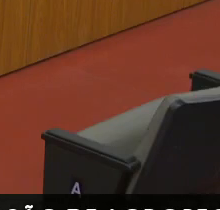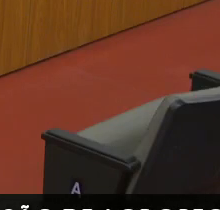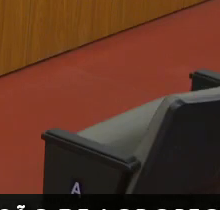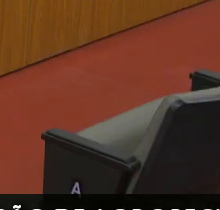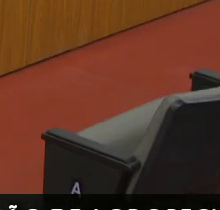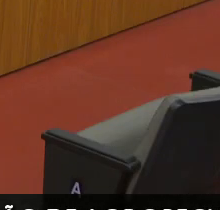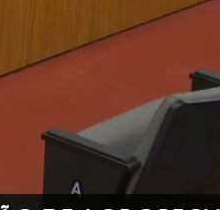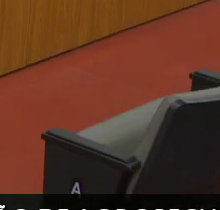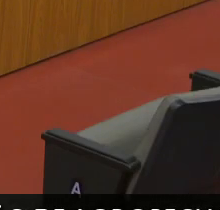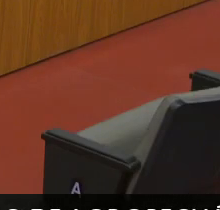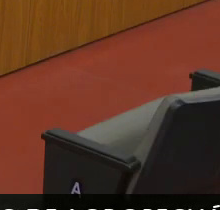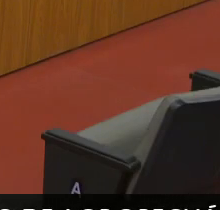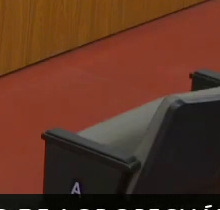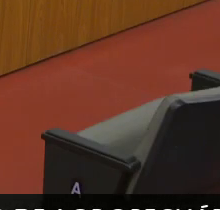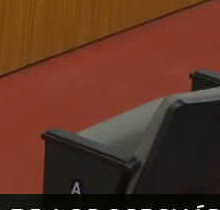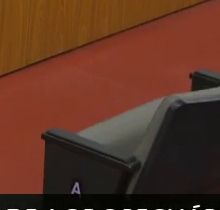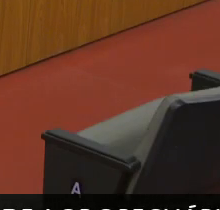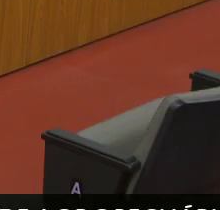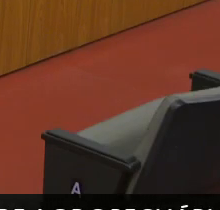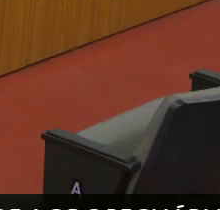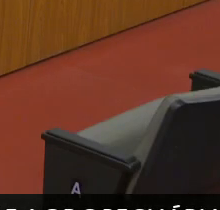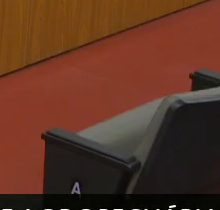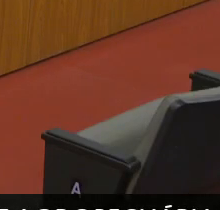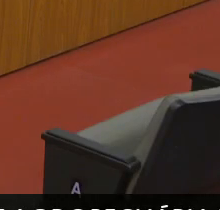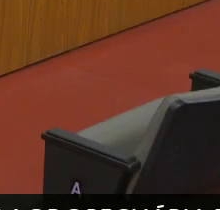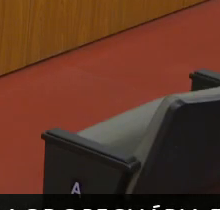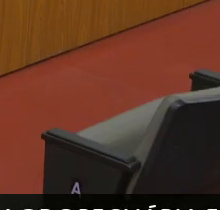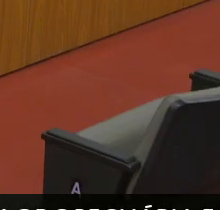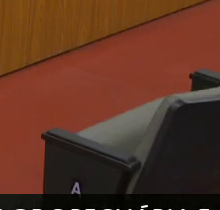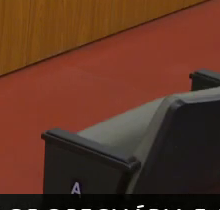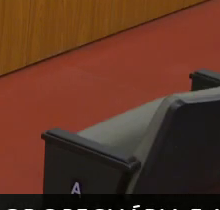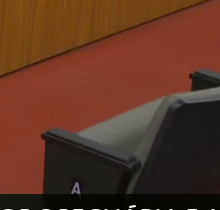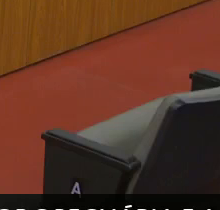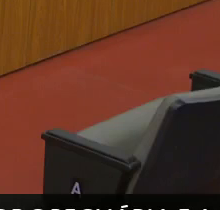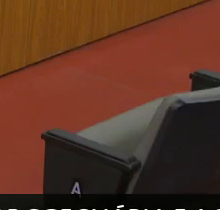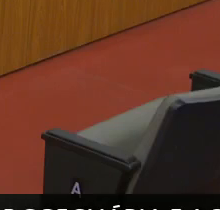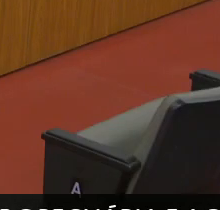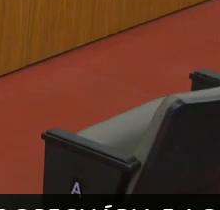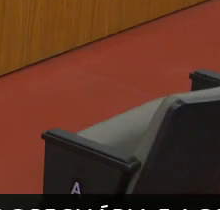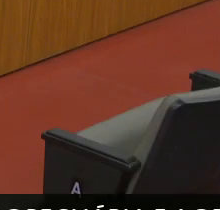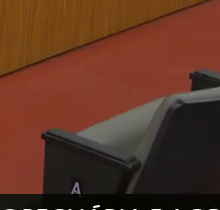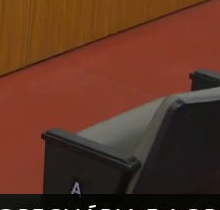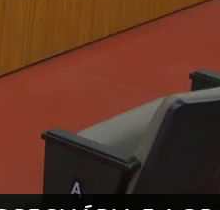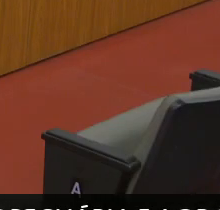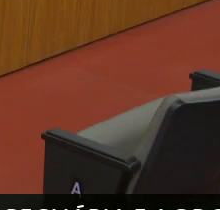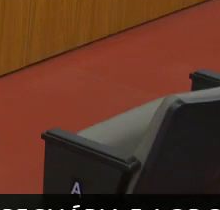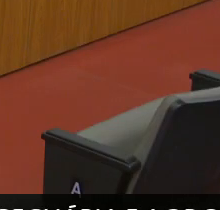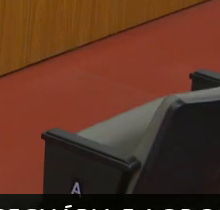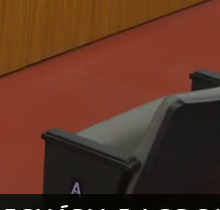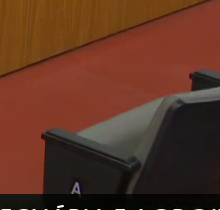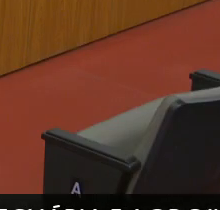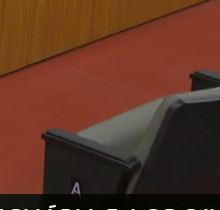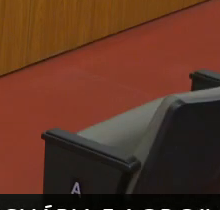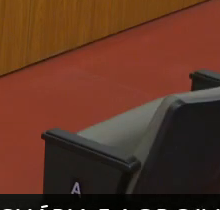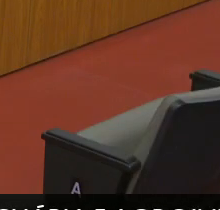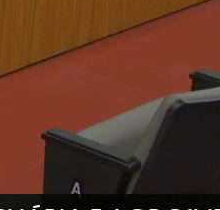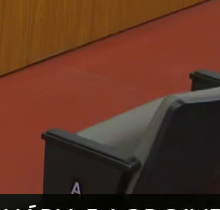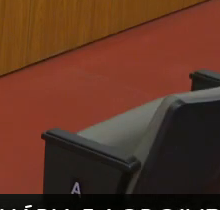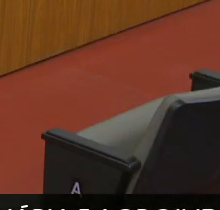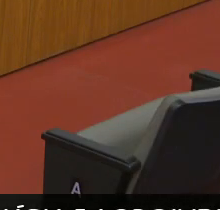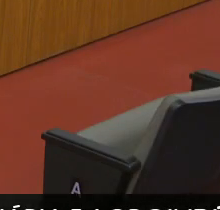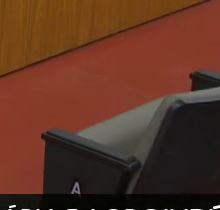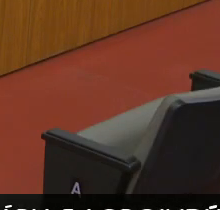na reunião da cadeia produtiva de leite extremamente pô preocupados tendo em vista que